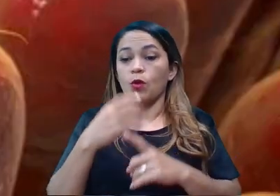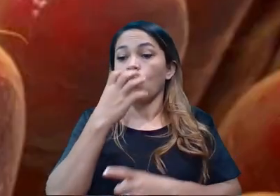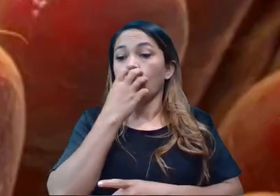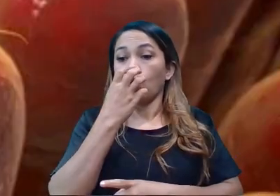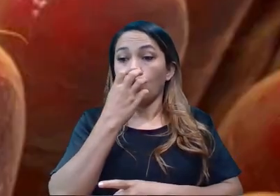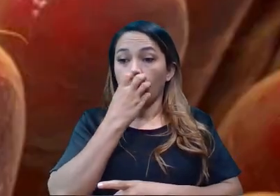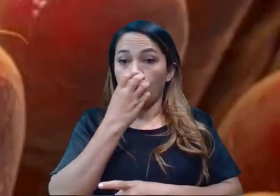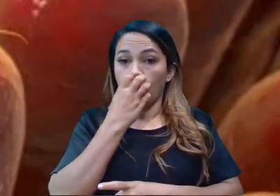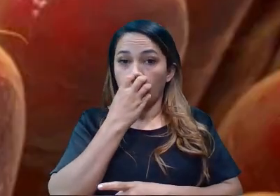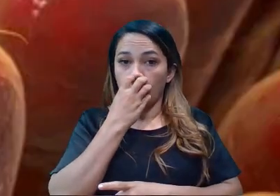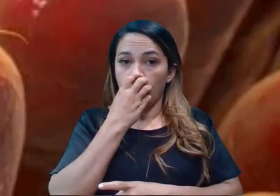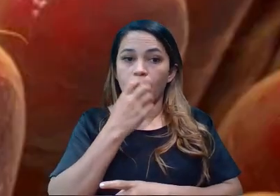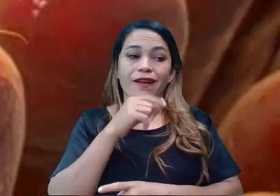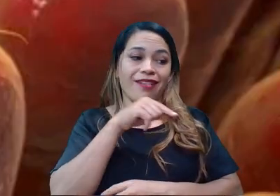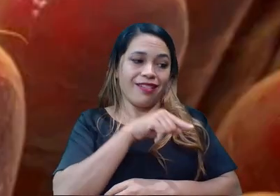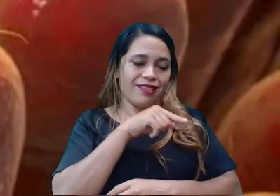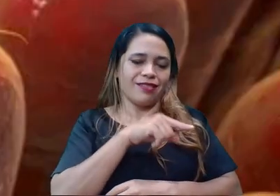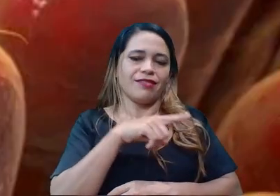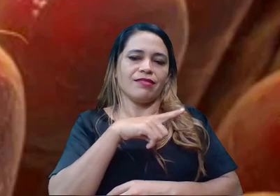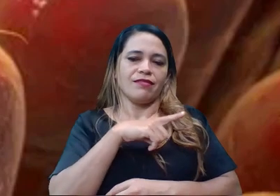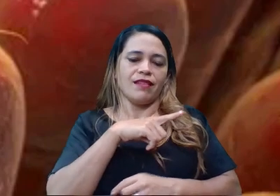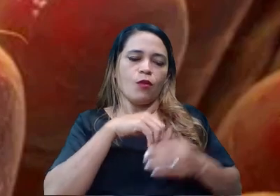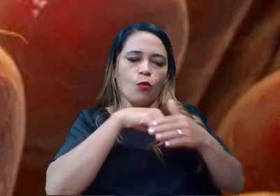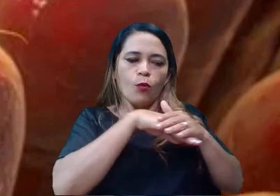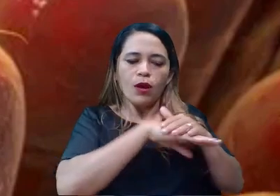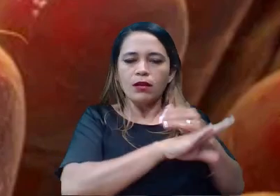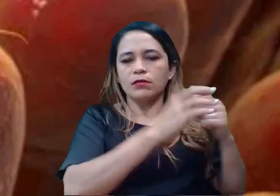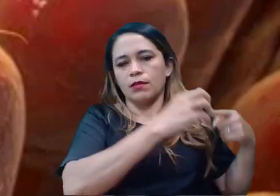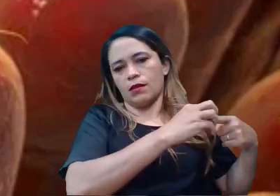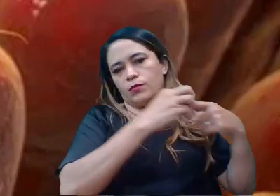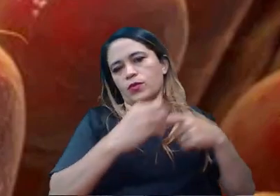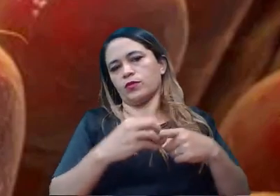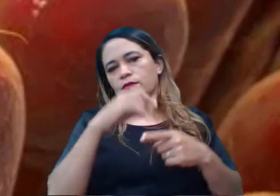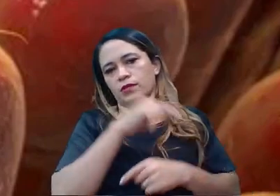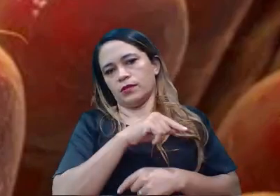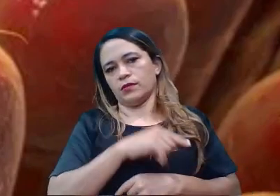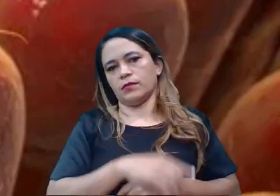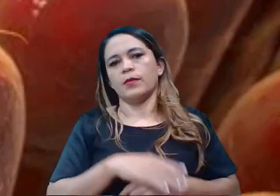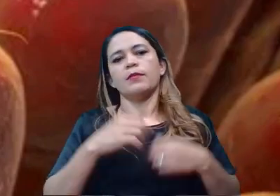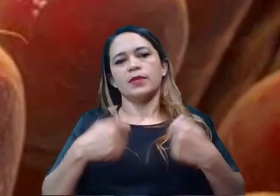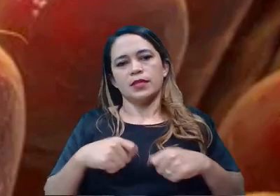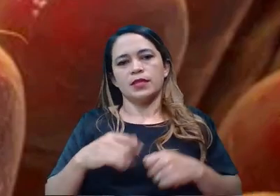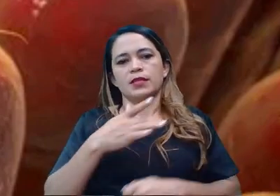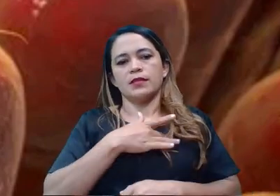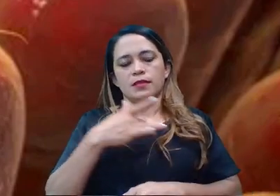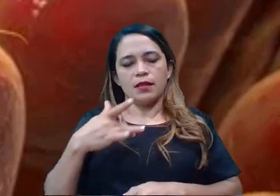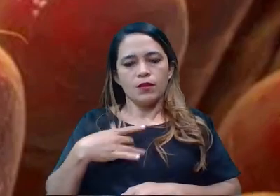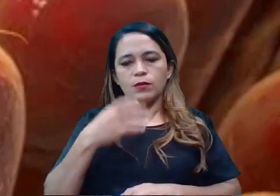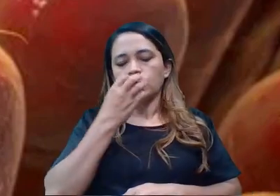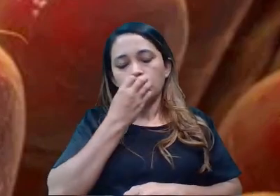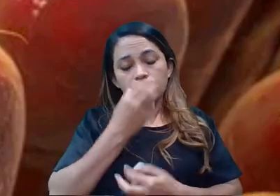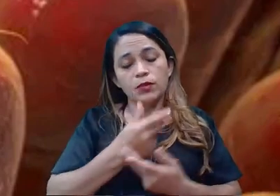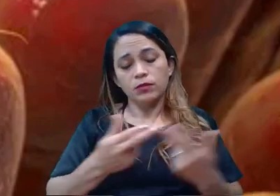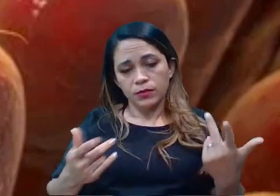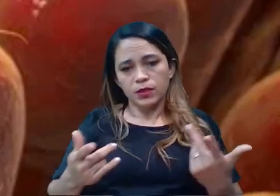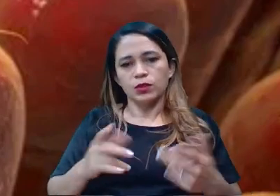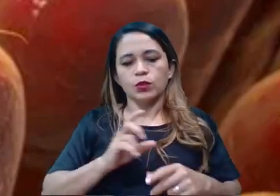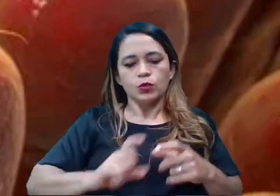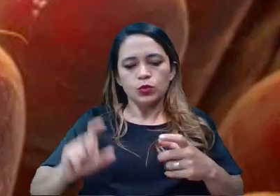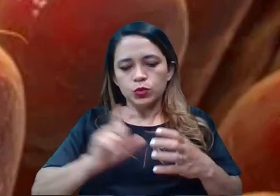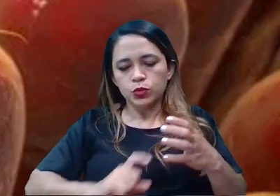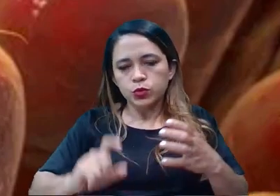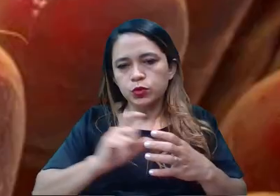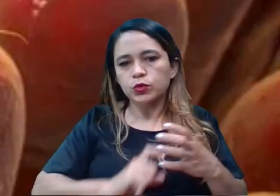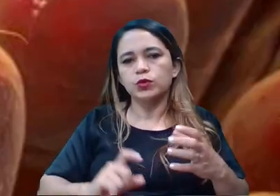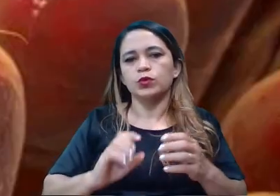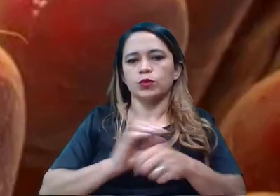hora dessa, ele serve como um reservatório. Então a gente precisa muito preservar a saúde do animal também. Então o uso do repelente,